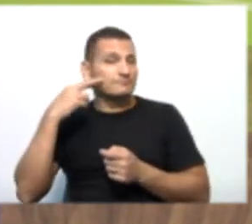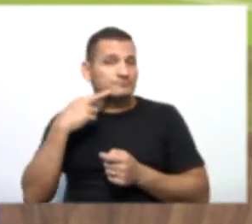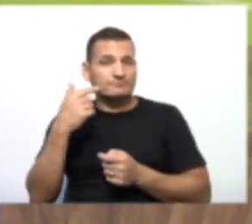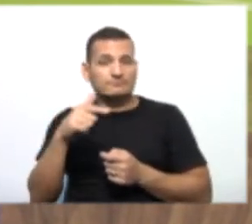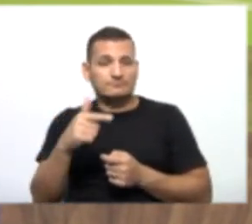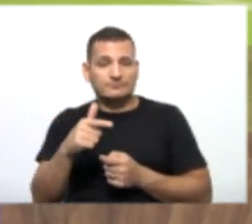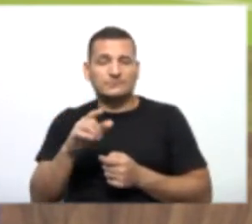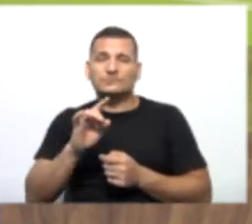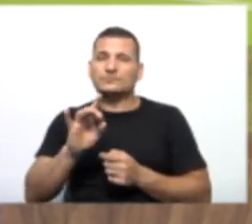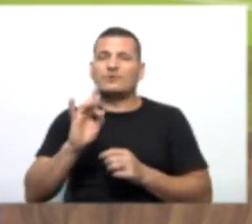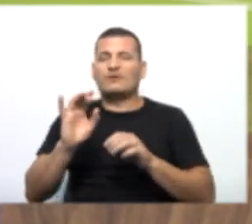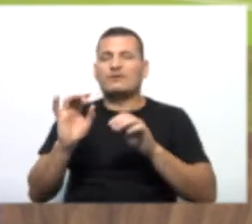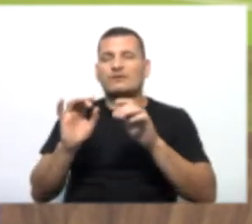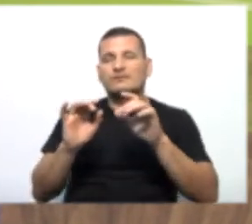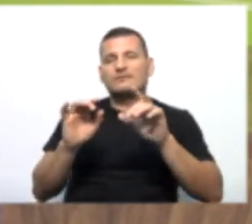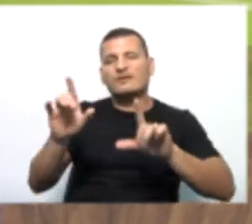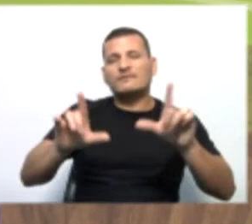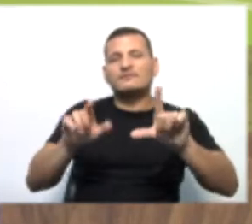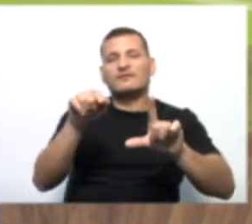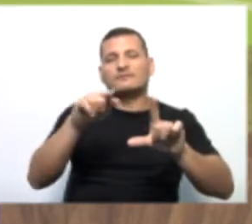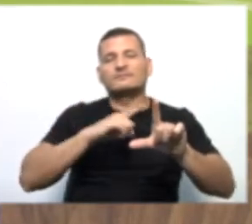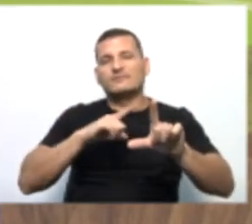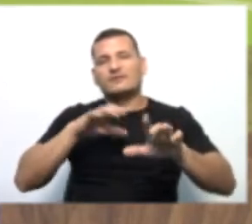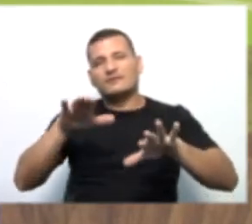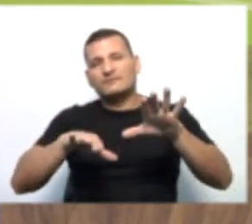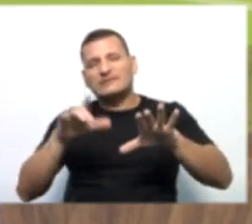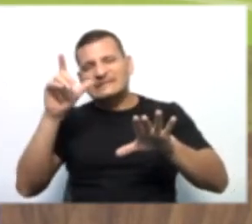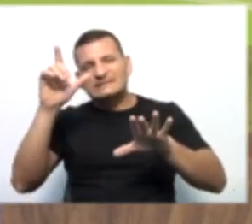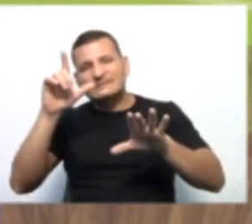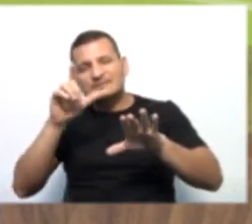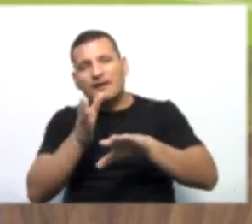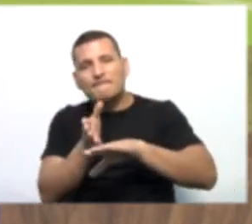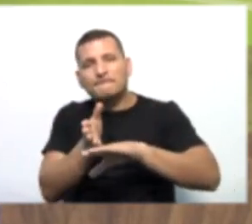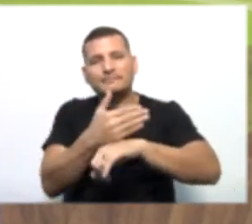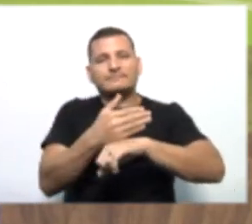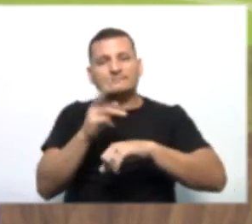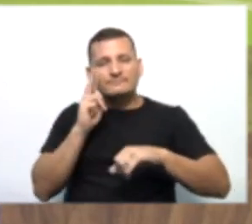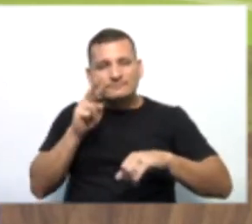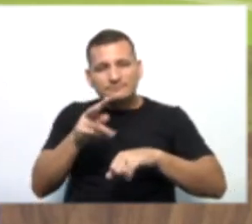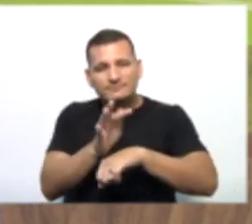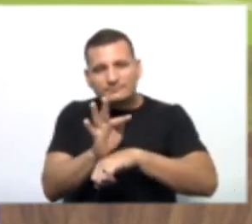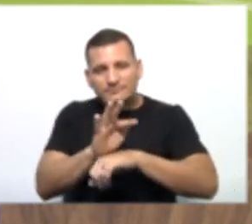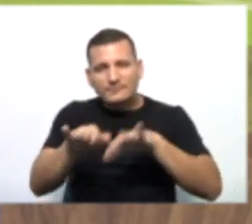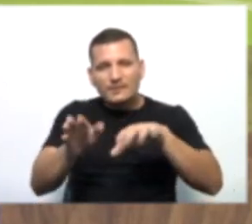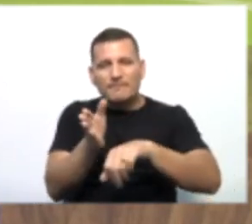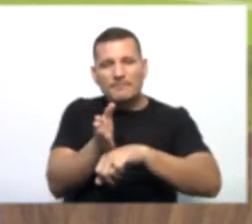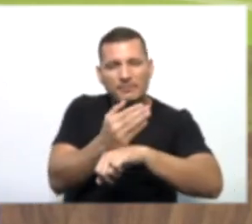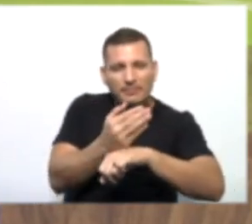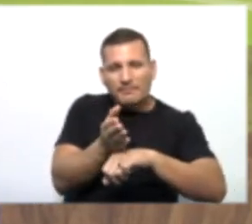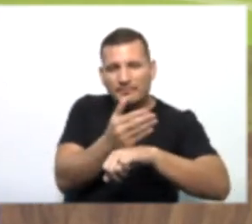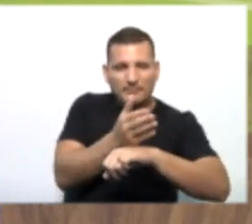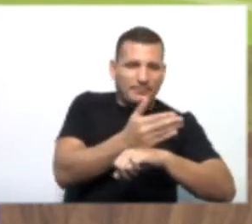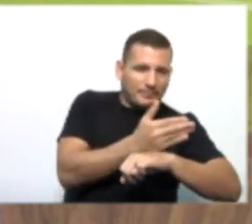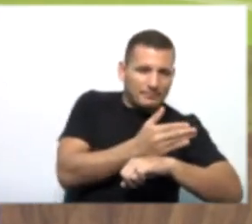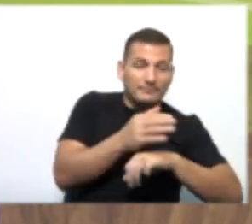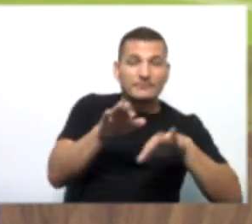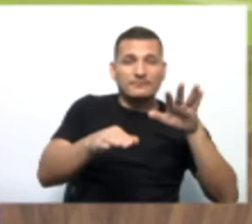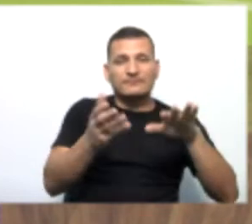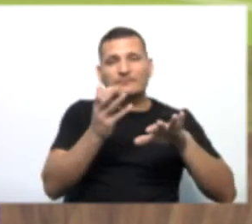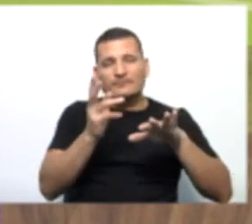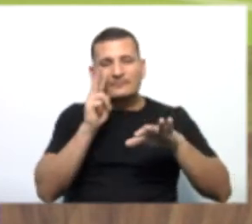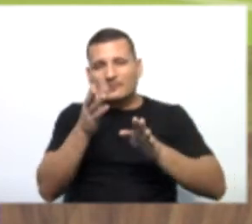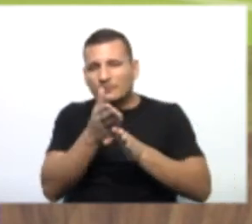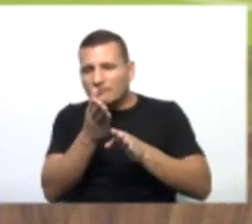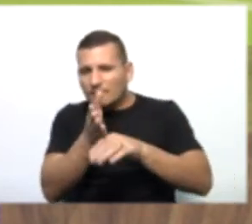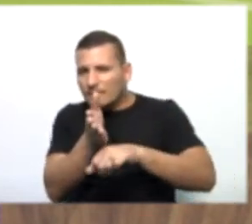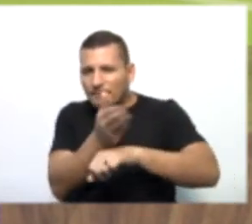tem na programação que ela passa mais cedo. Aí, poxa, eu queria assistir aquele filme, está passando muito cedo. Calma, eu queria assistir aquele programa, às vezes está passando mais